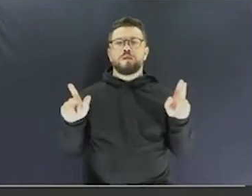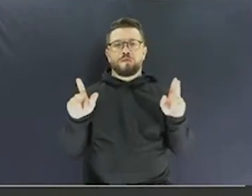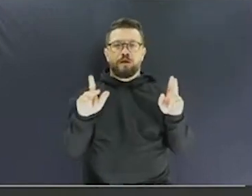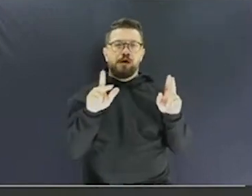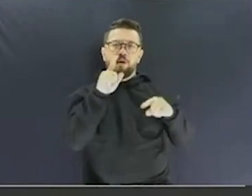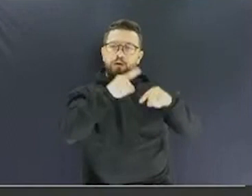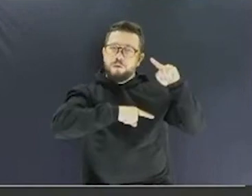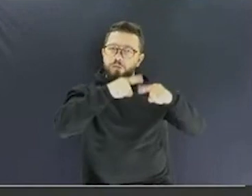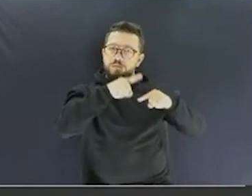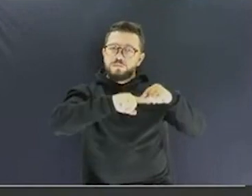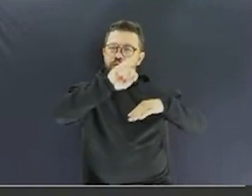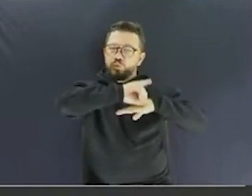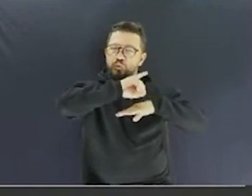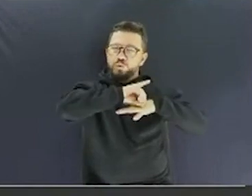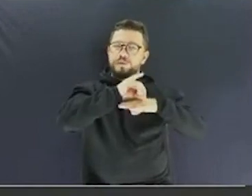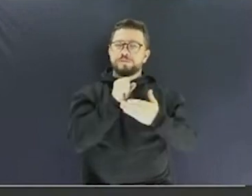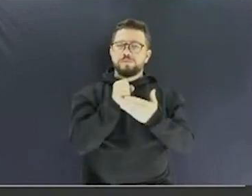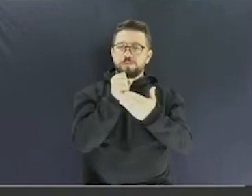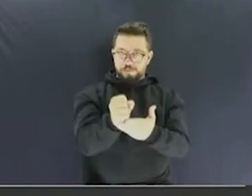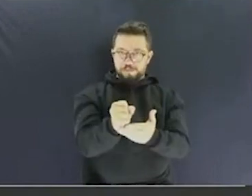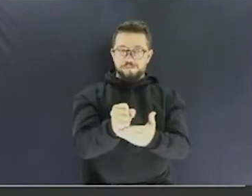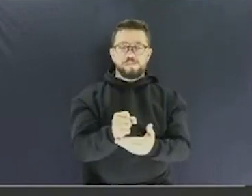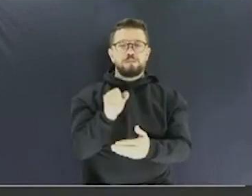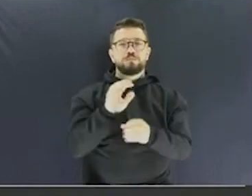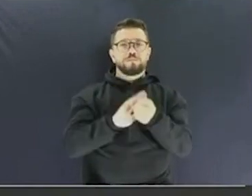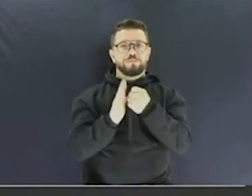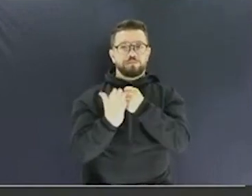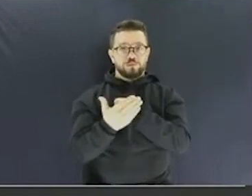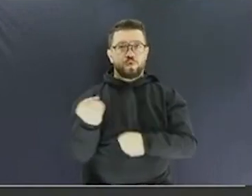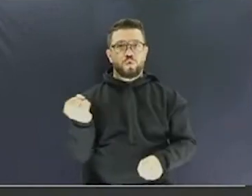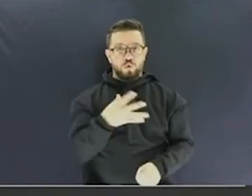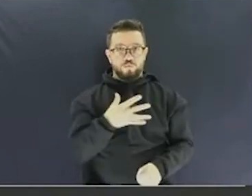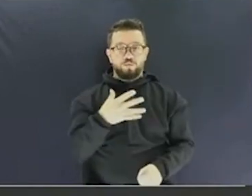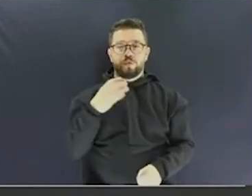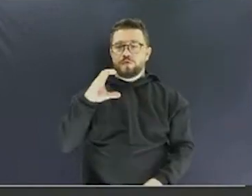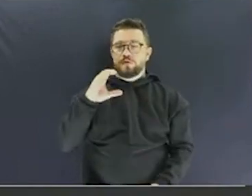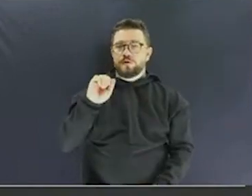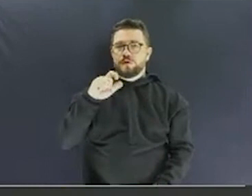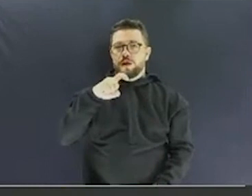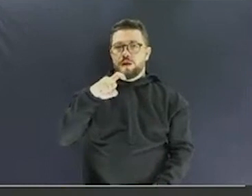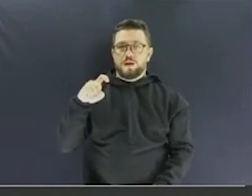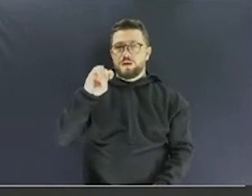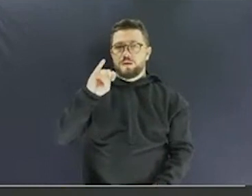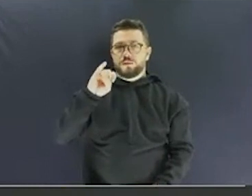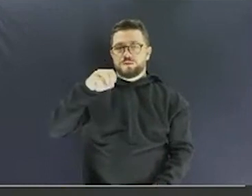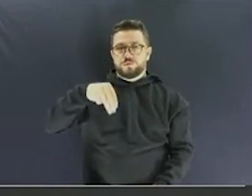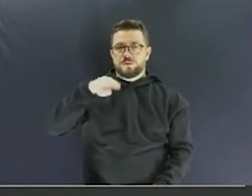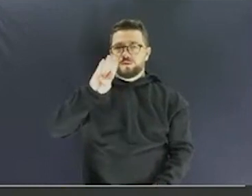da unidades habitacionais no bairro Novo da Caximba. Quer dizer, a gente está buscando entregar equidade para essa